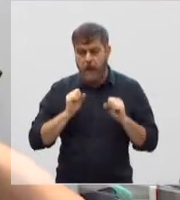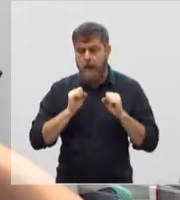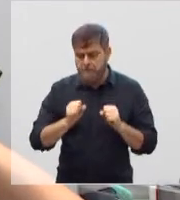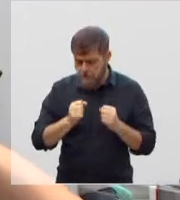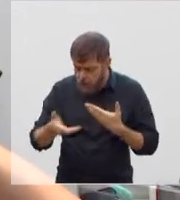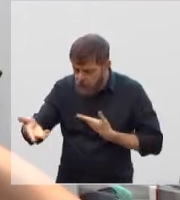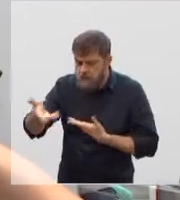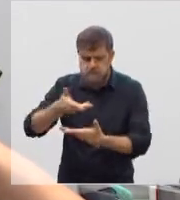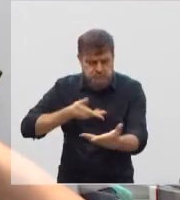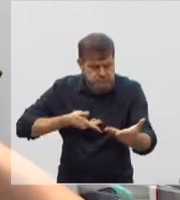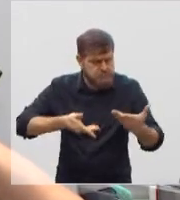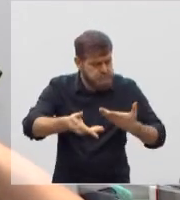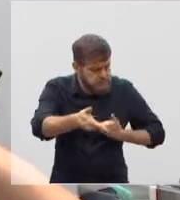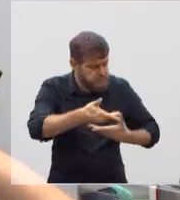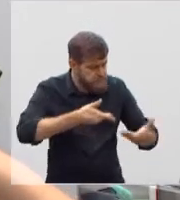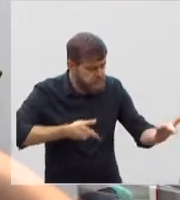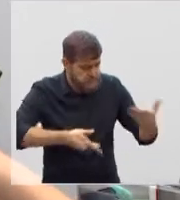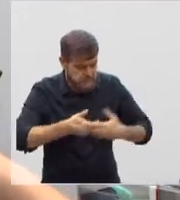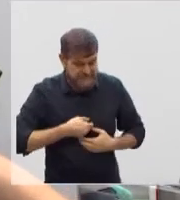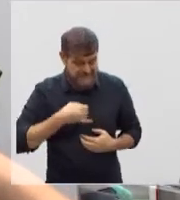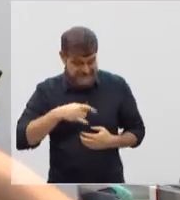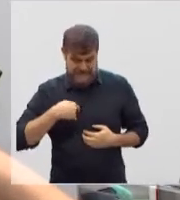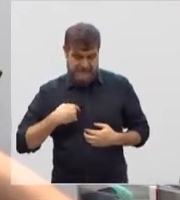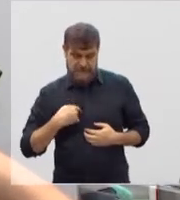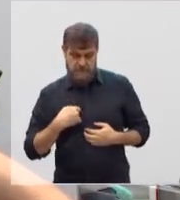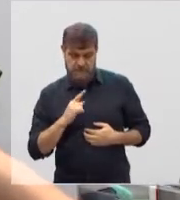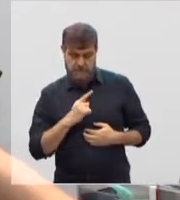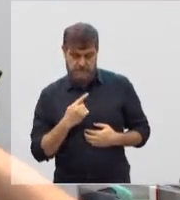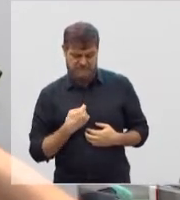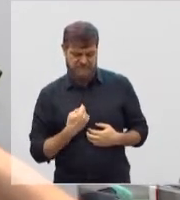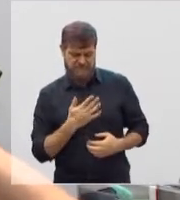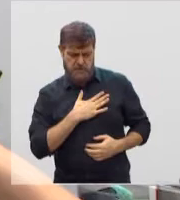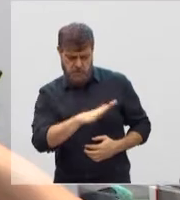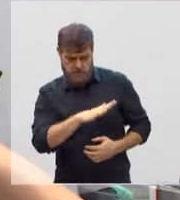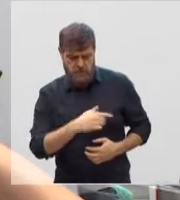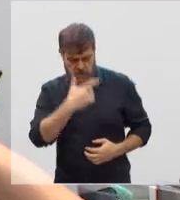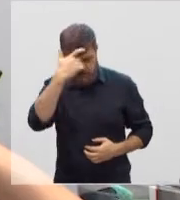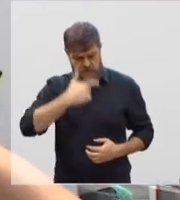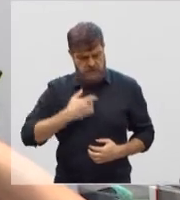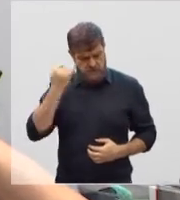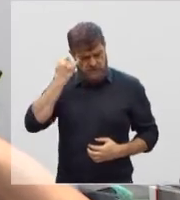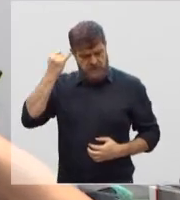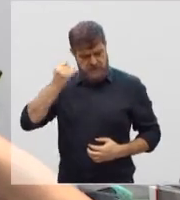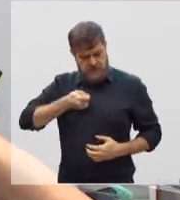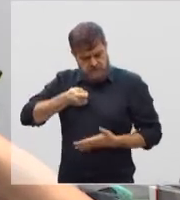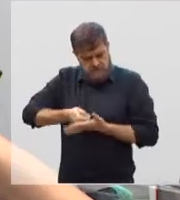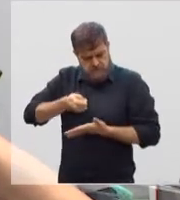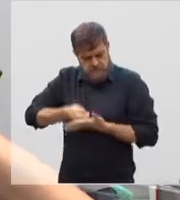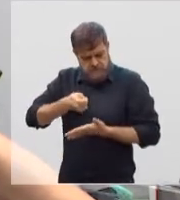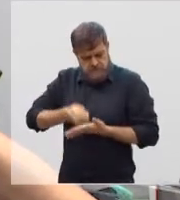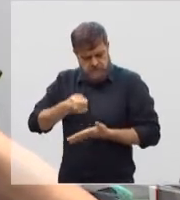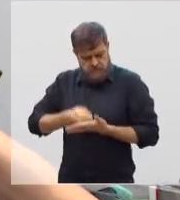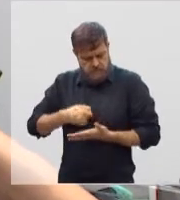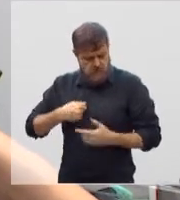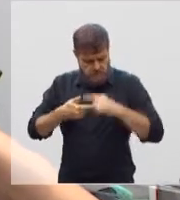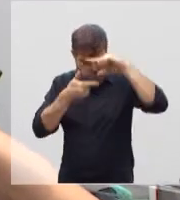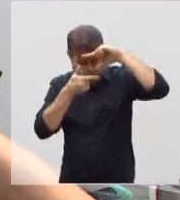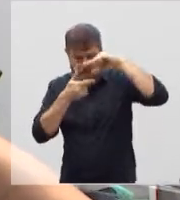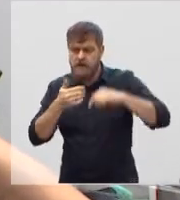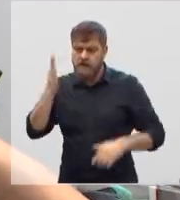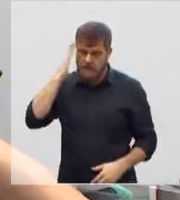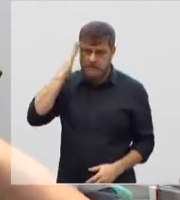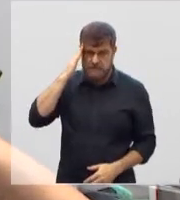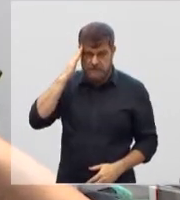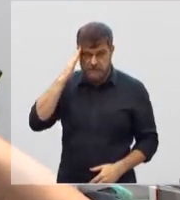em ouvir o diferente, mesmo que eu seja radicalmente contrário, e normalmente sou mesmo, tem questões que eu sou